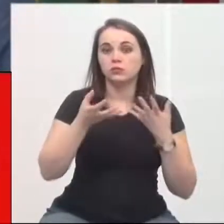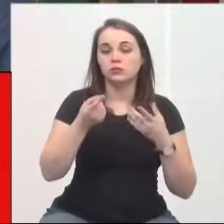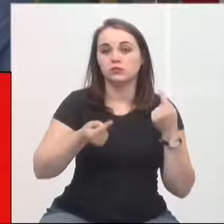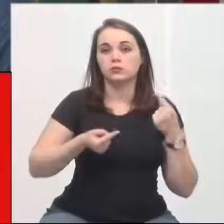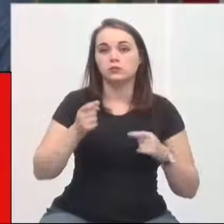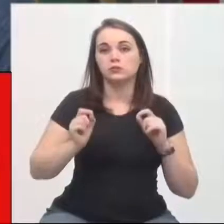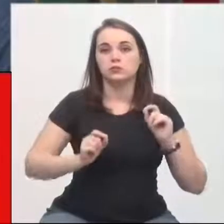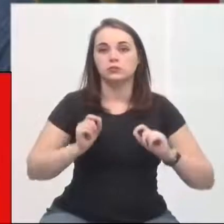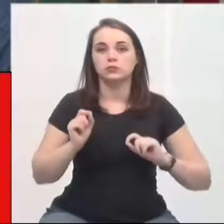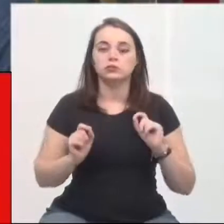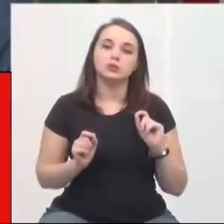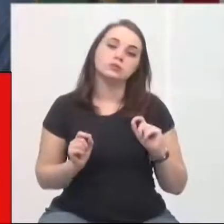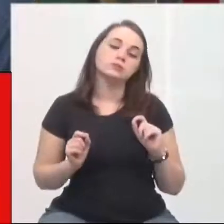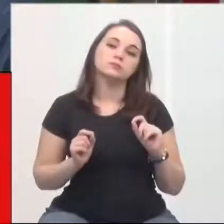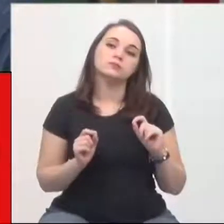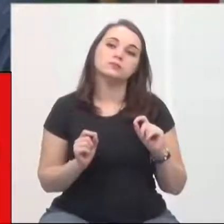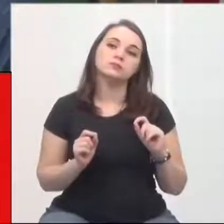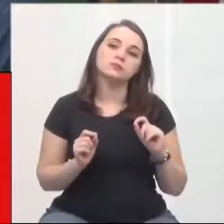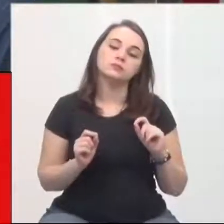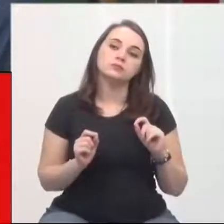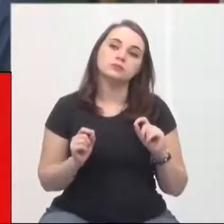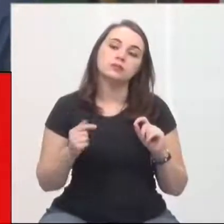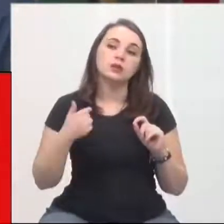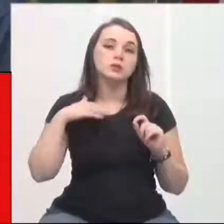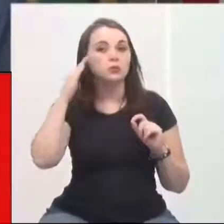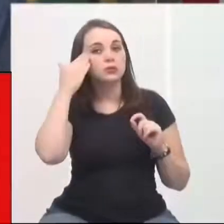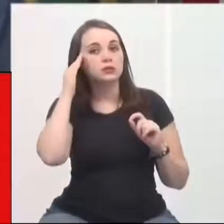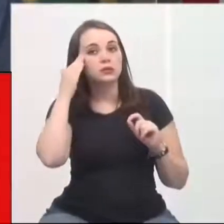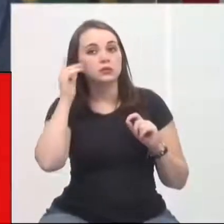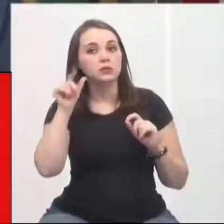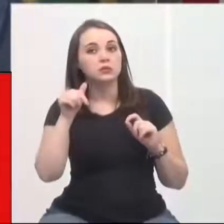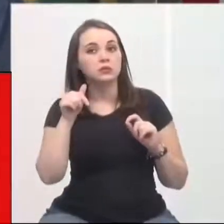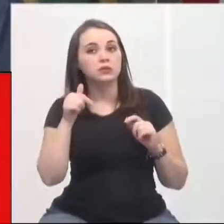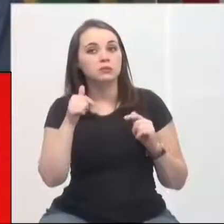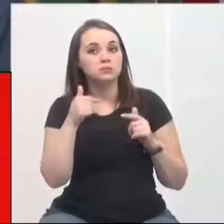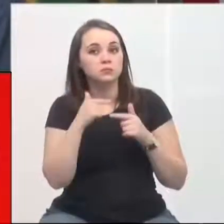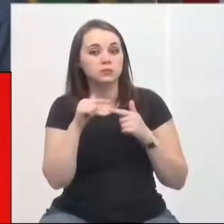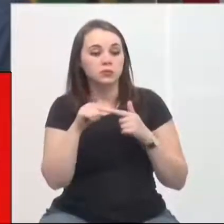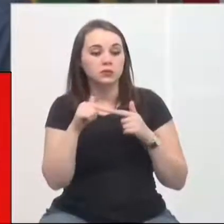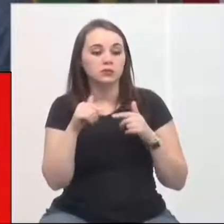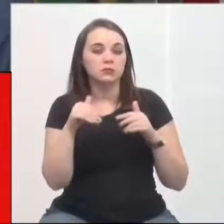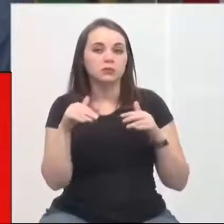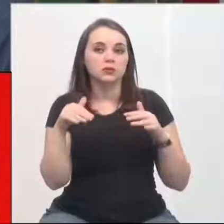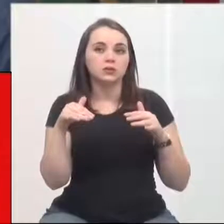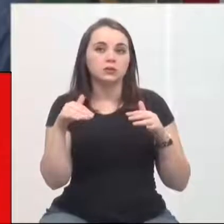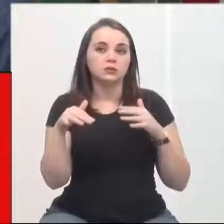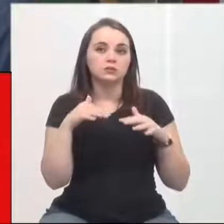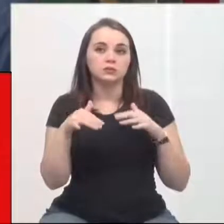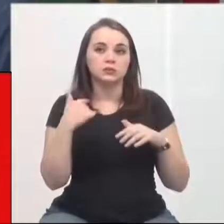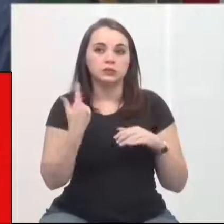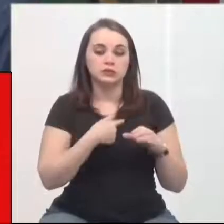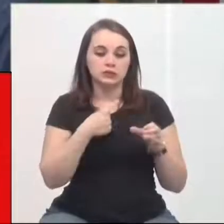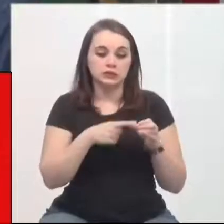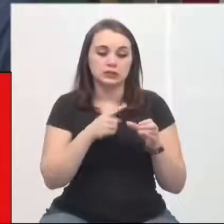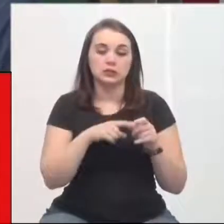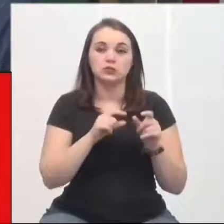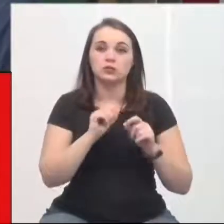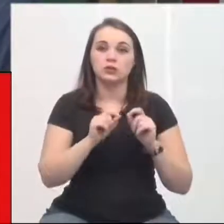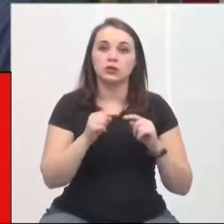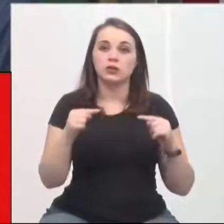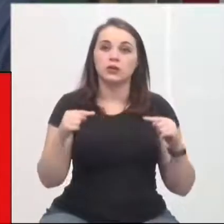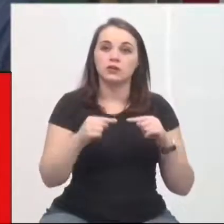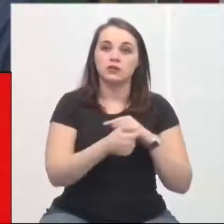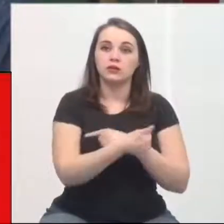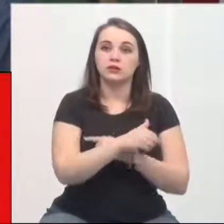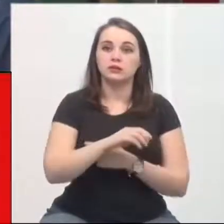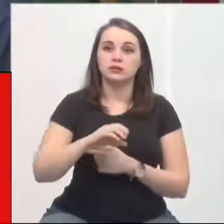discutir o que eu entendo que é um gargalo de mobilidade da cidade, que é a nossa Avenida Centenário. Então, veja bem,